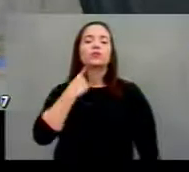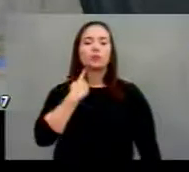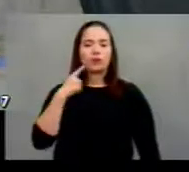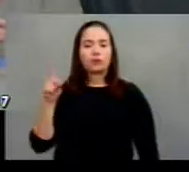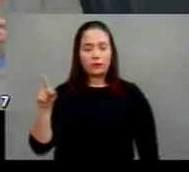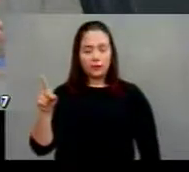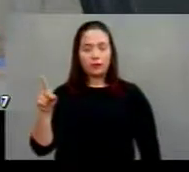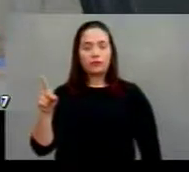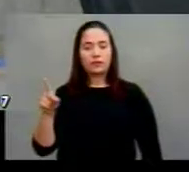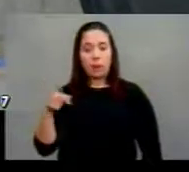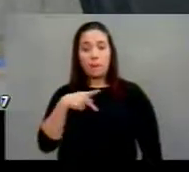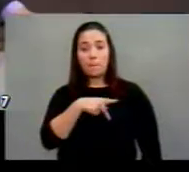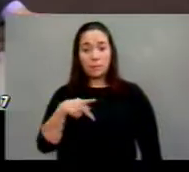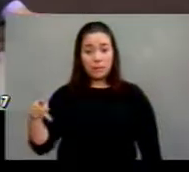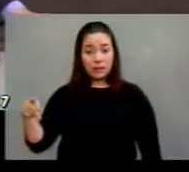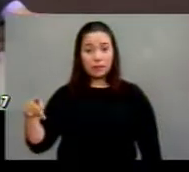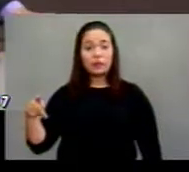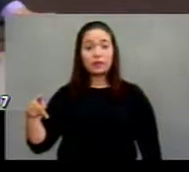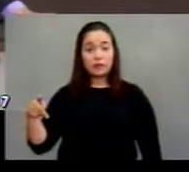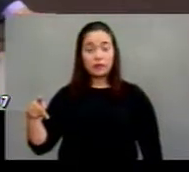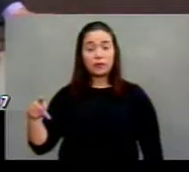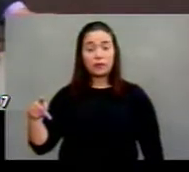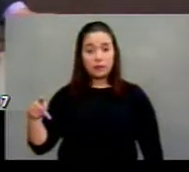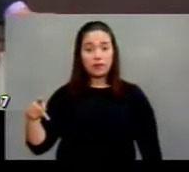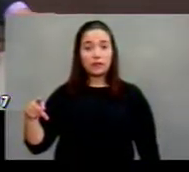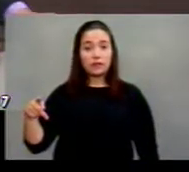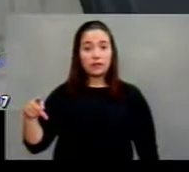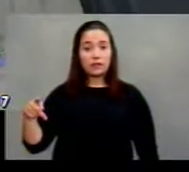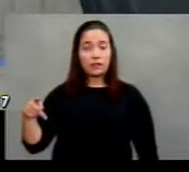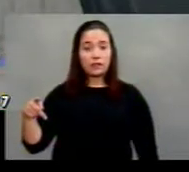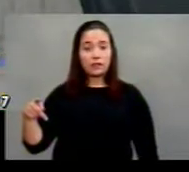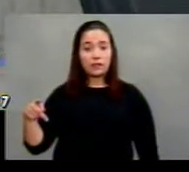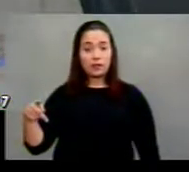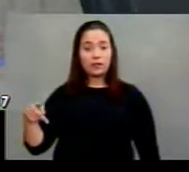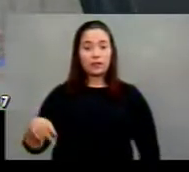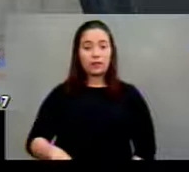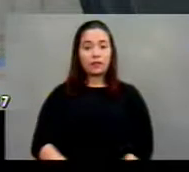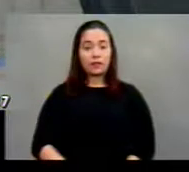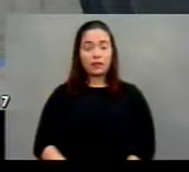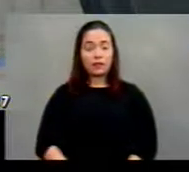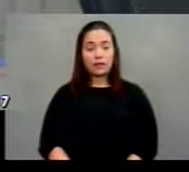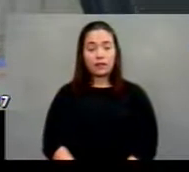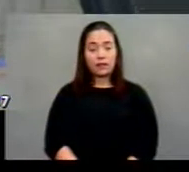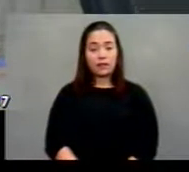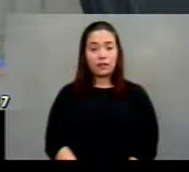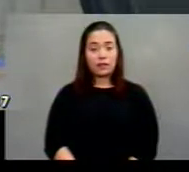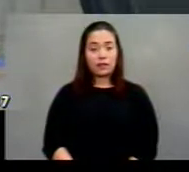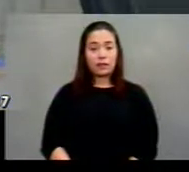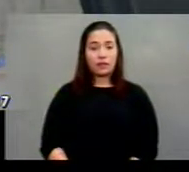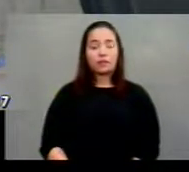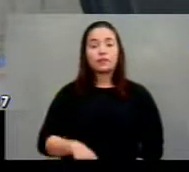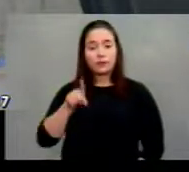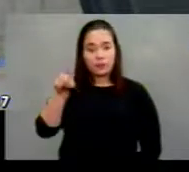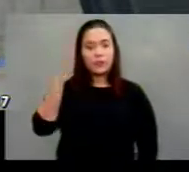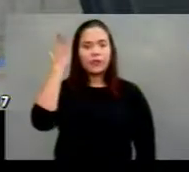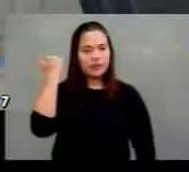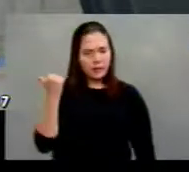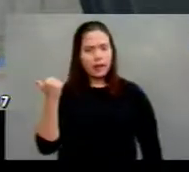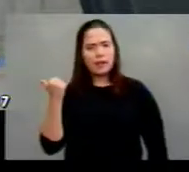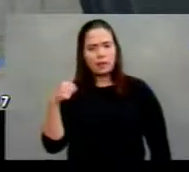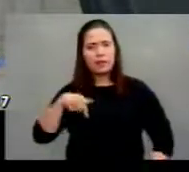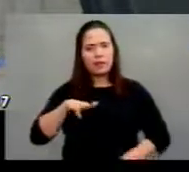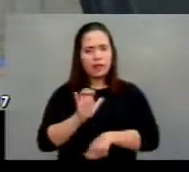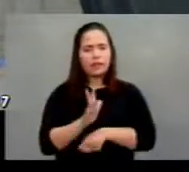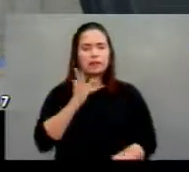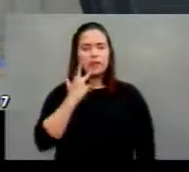história republicana o presidente é denunciado por crime comum. Crime comum. Não é crime de responsabilidade, é crime comum. Por um crime comum, Vossa Excelência sabe, que o Estado do